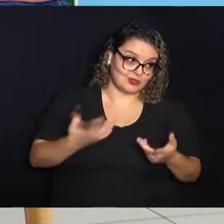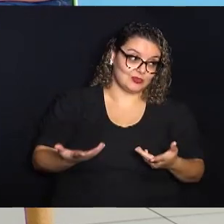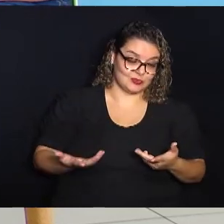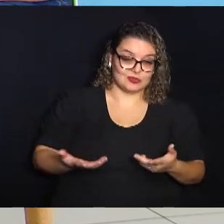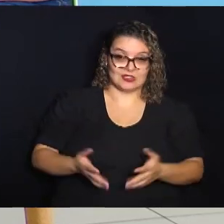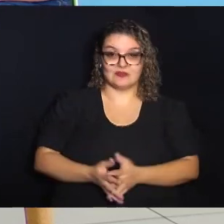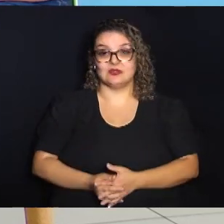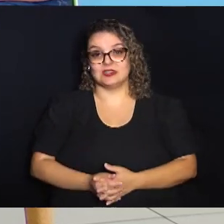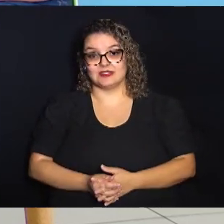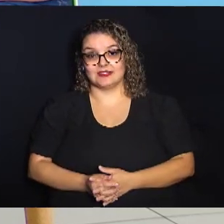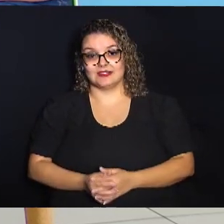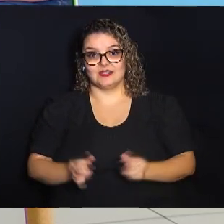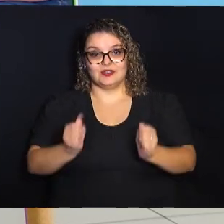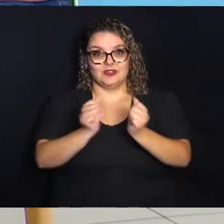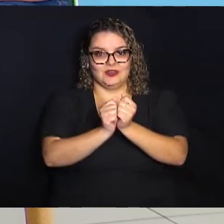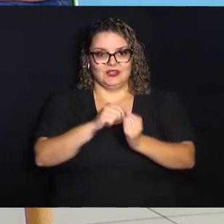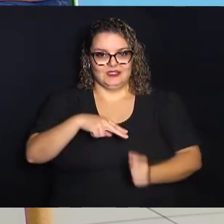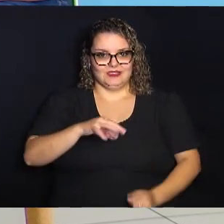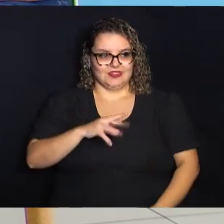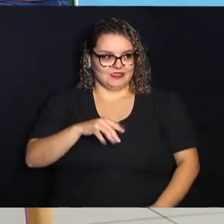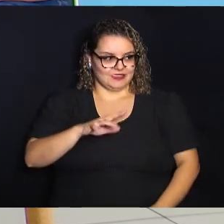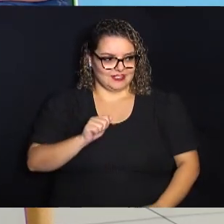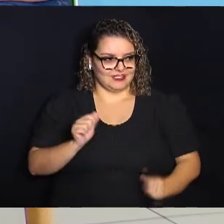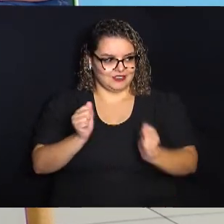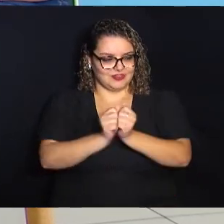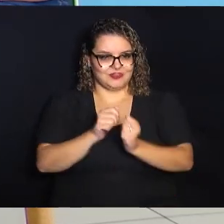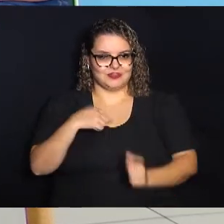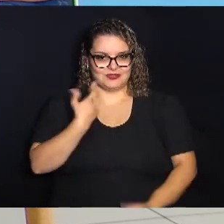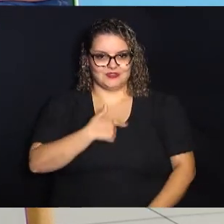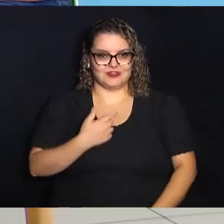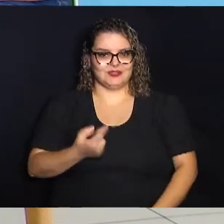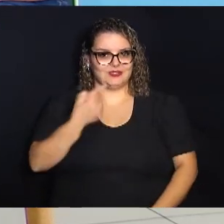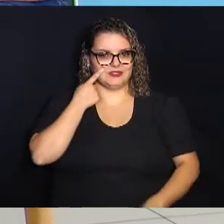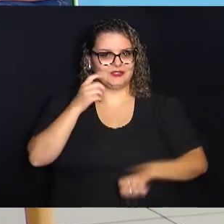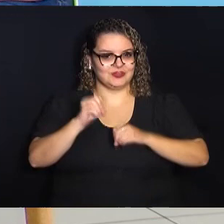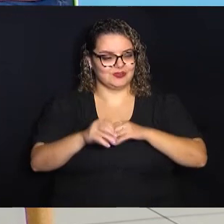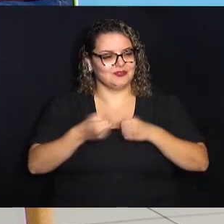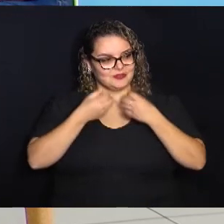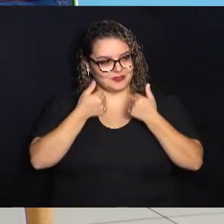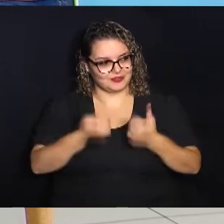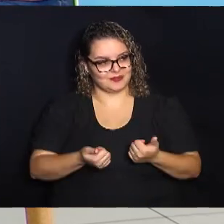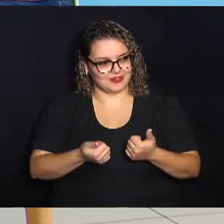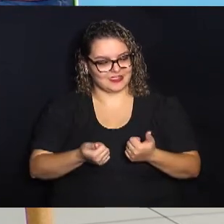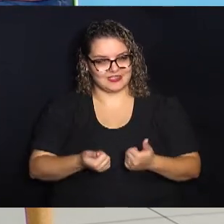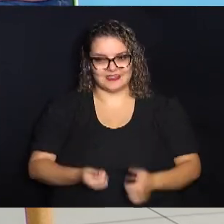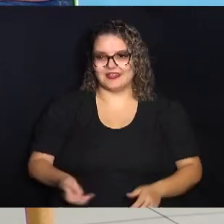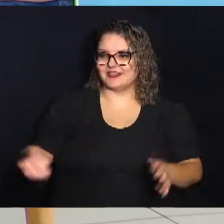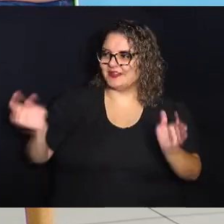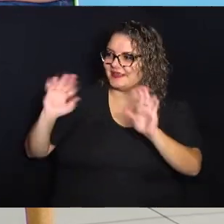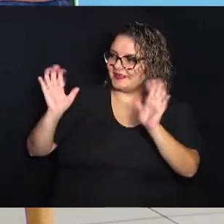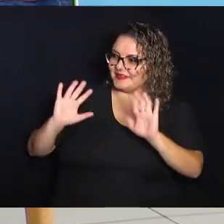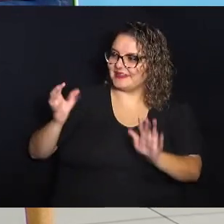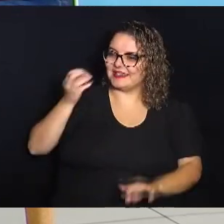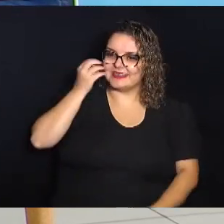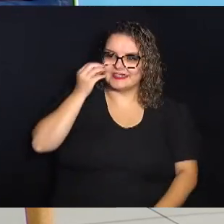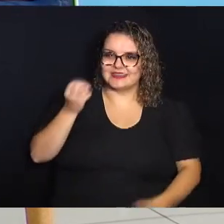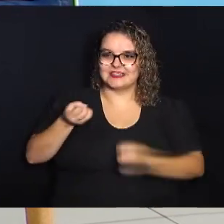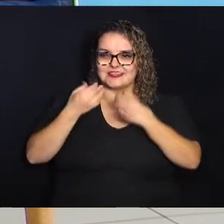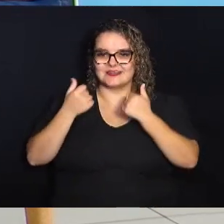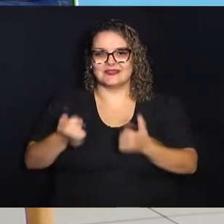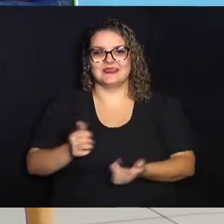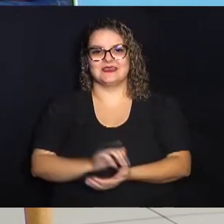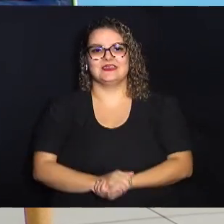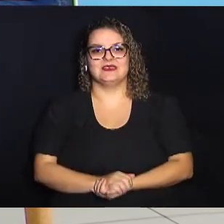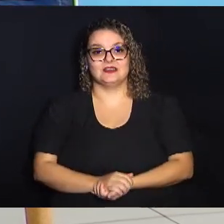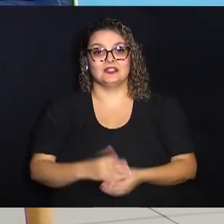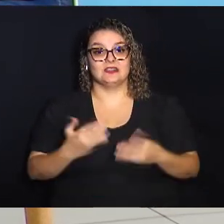dúvidas com a Natália, que está aqui conosco no quadro de Olho na Educação. Tudo bem? Beleza, Natália? Olá, tudo bem, André? Bom,